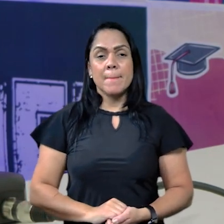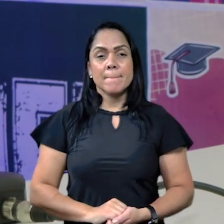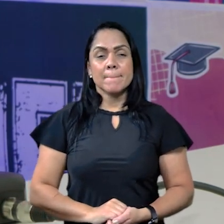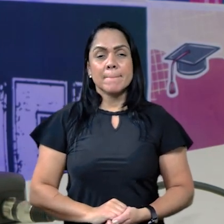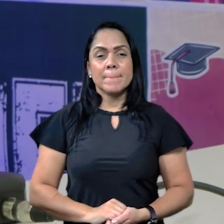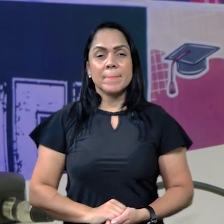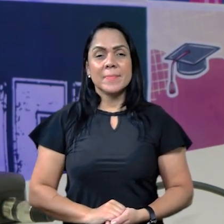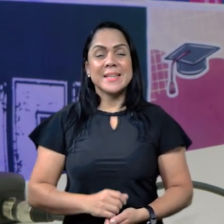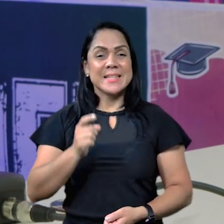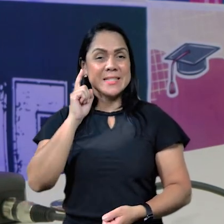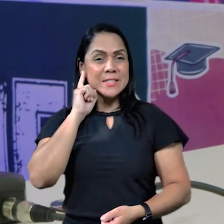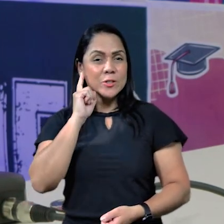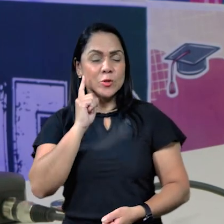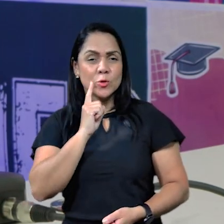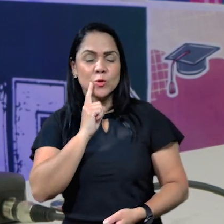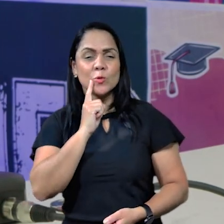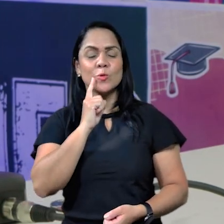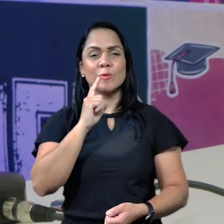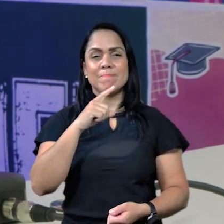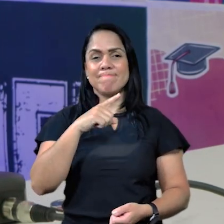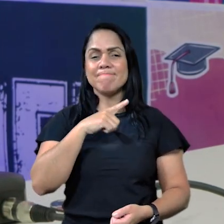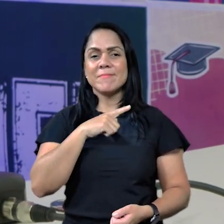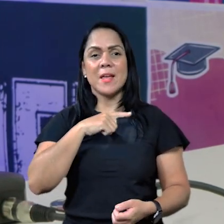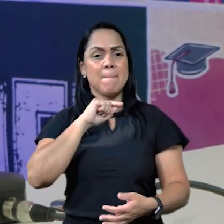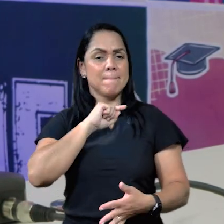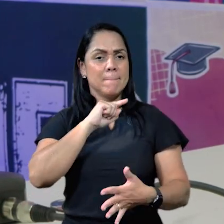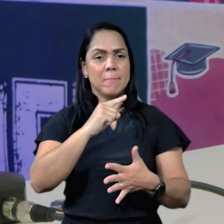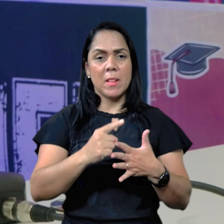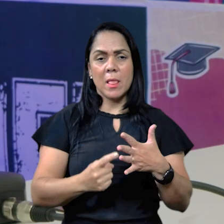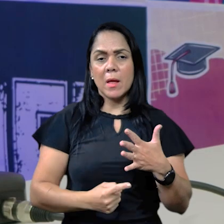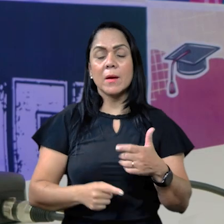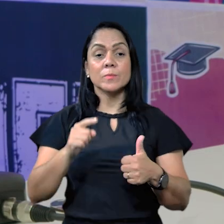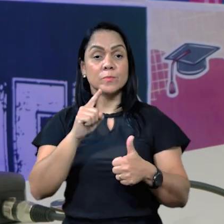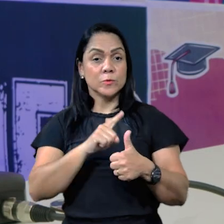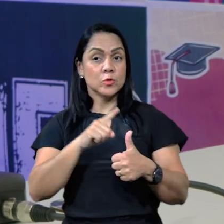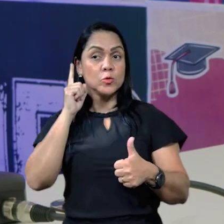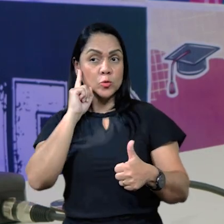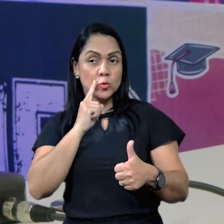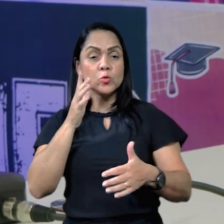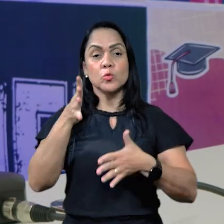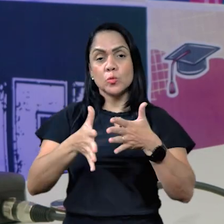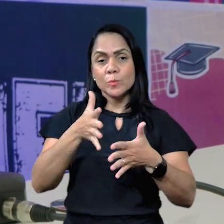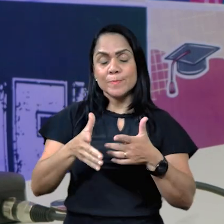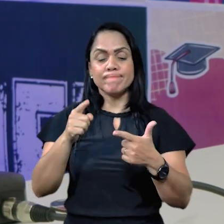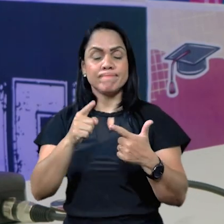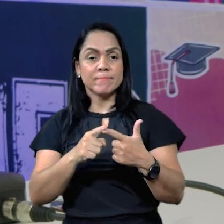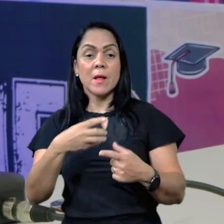não são surdos, tem pessoas diversas, né. São surdos que sinalizam,